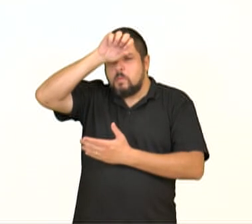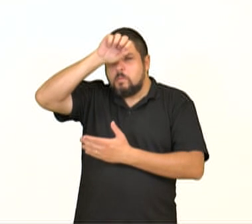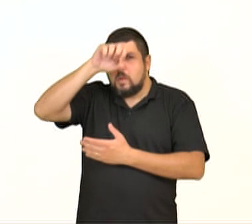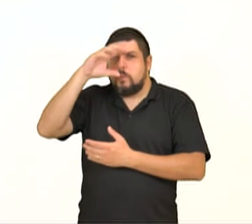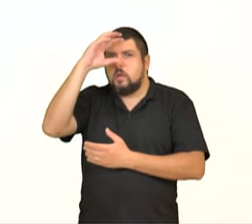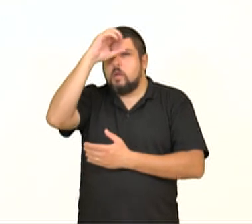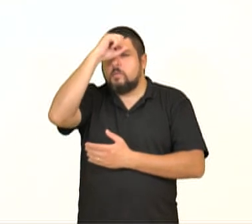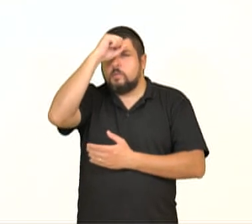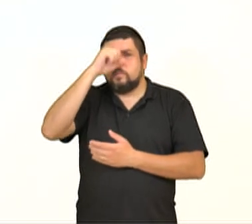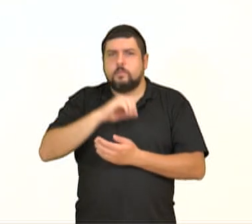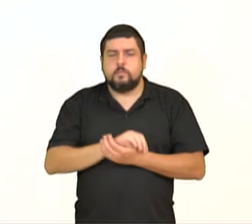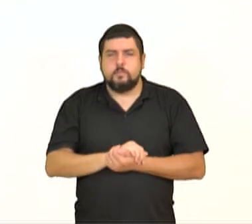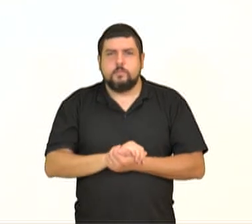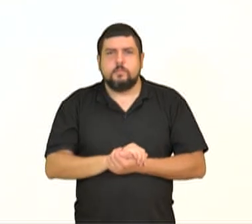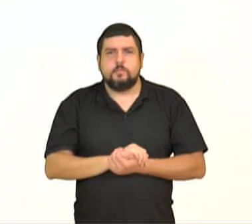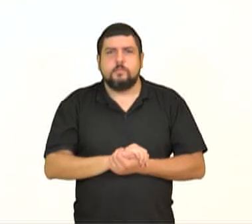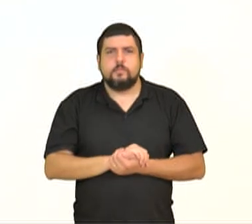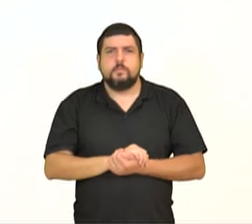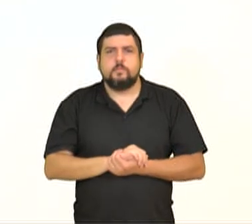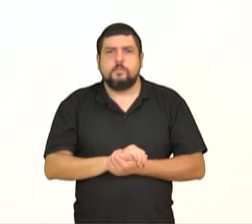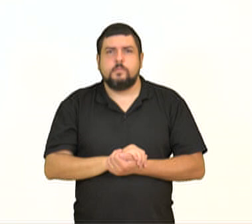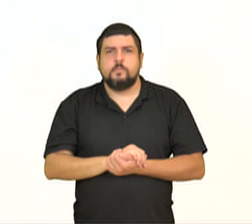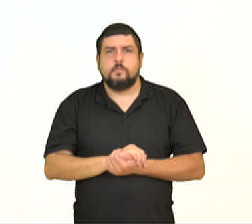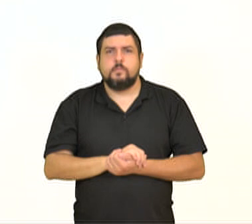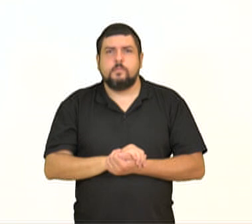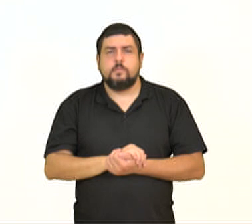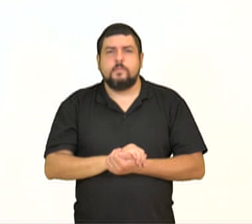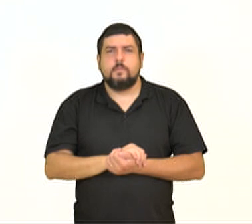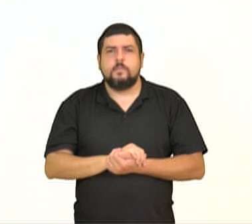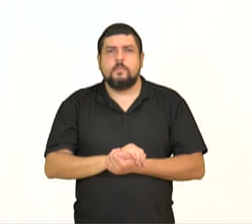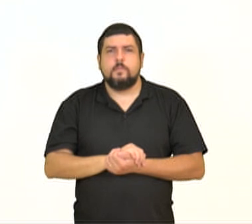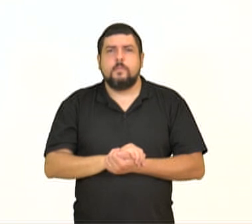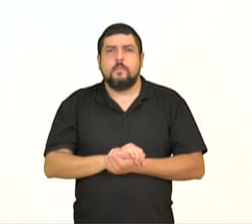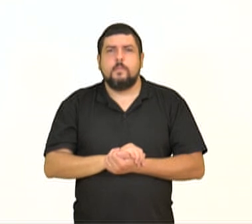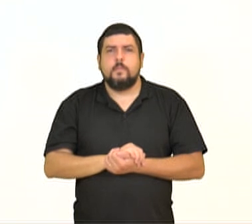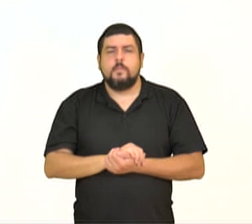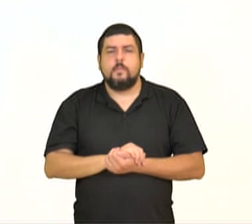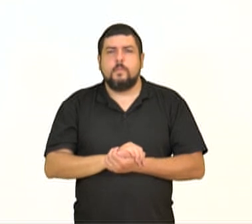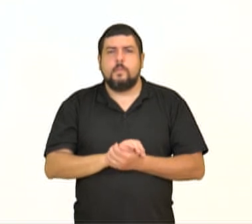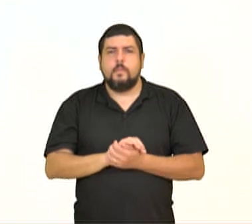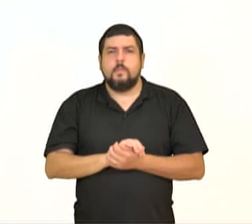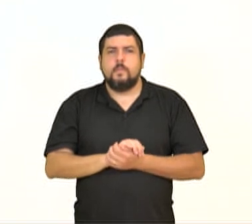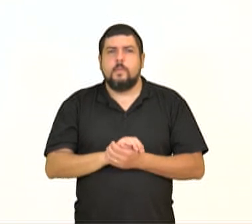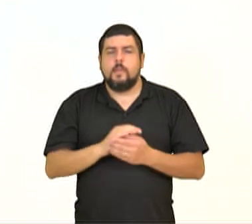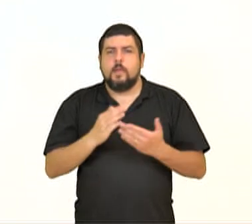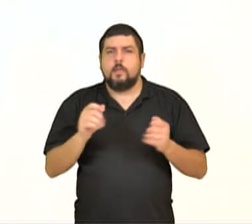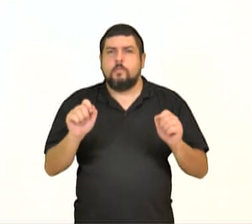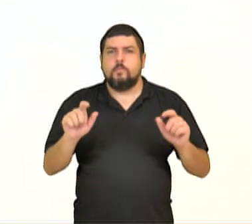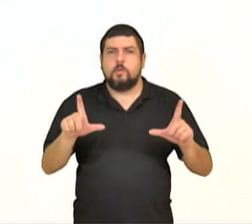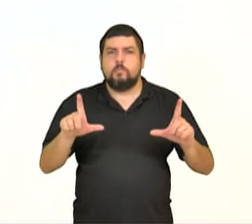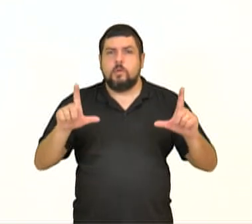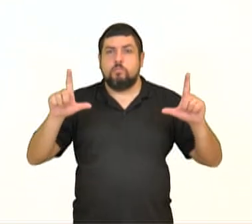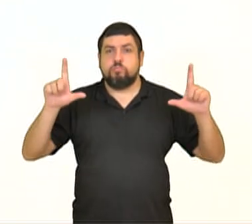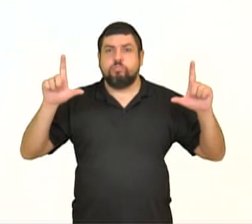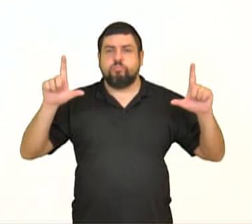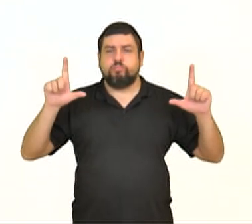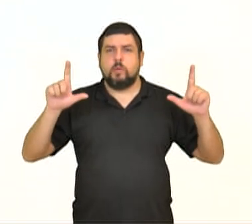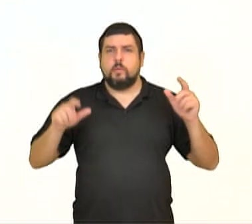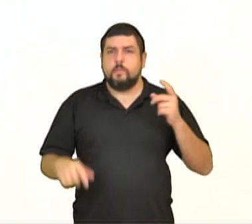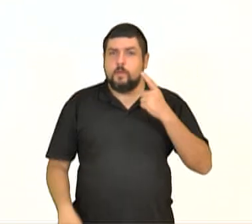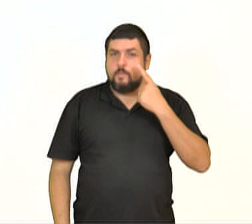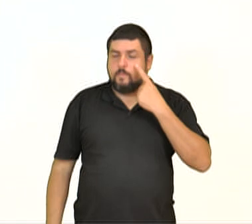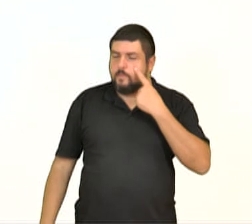cérebros. Então, aqui nós temos, né, de forma mais ampliada a charge, para vocês observarem bem